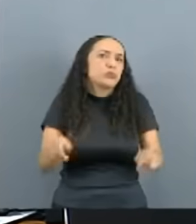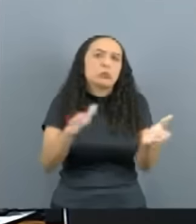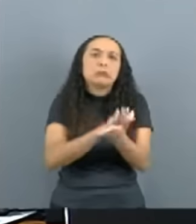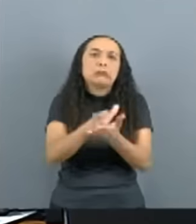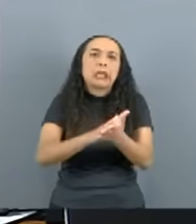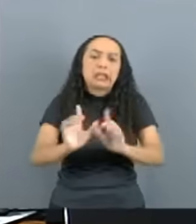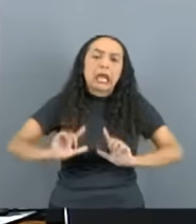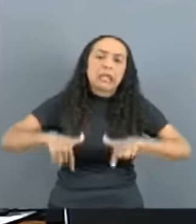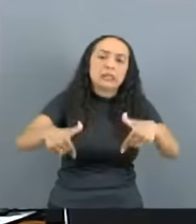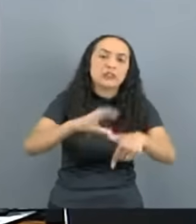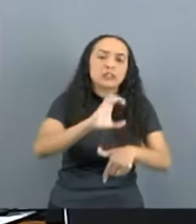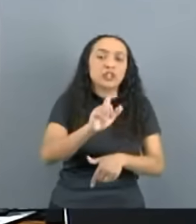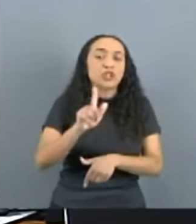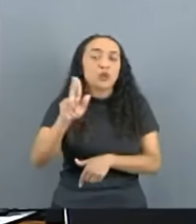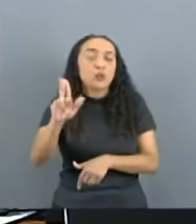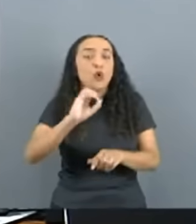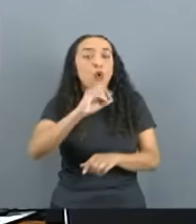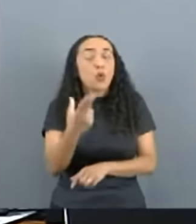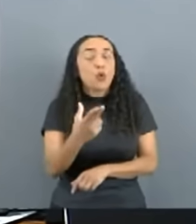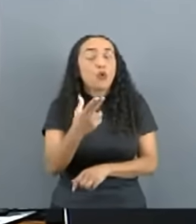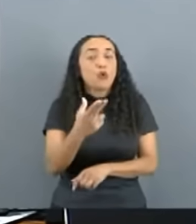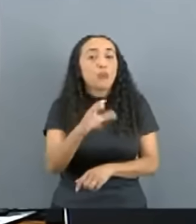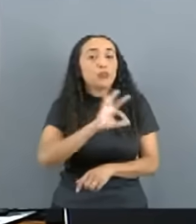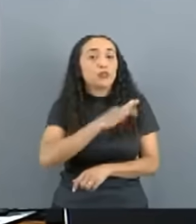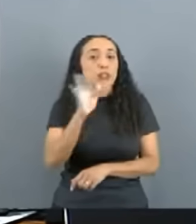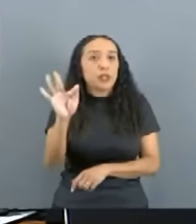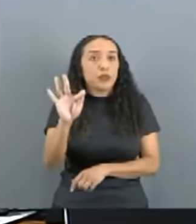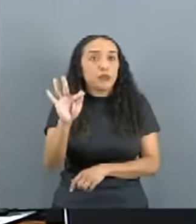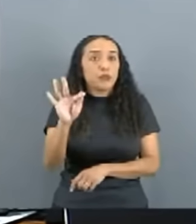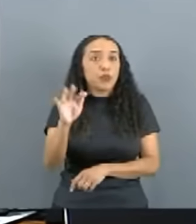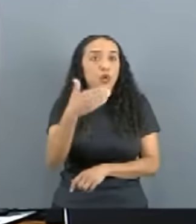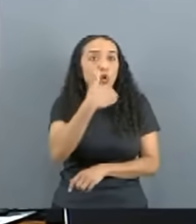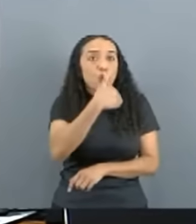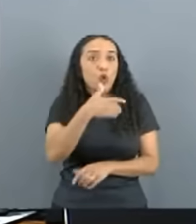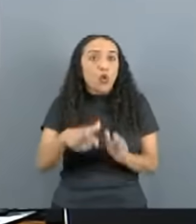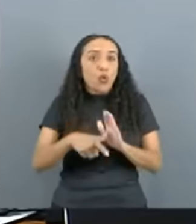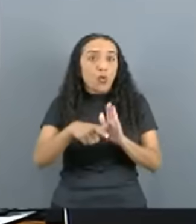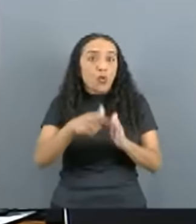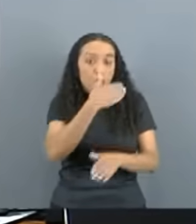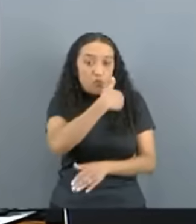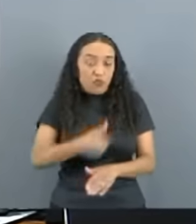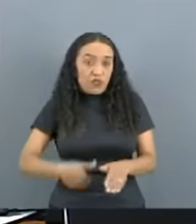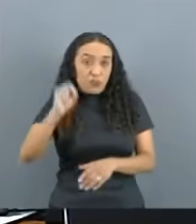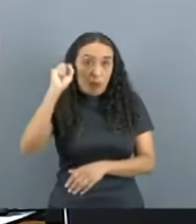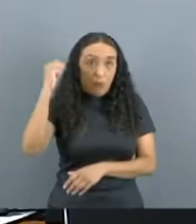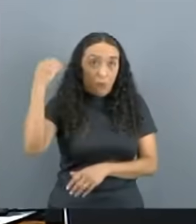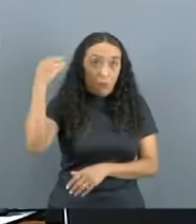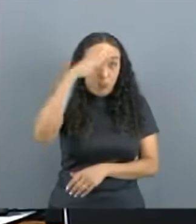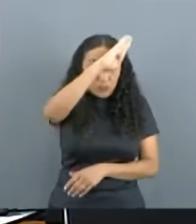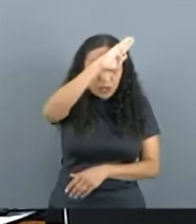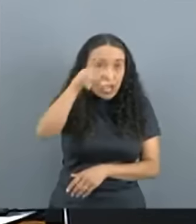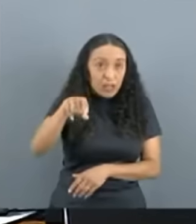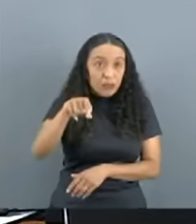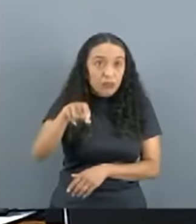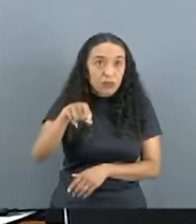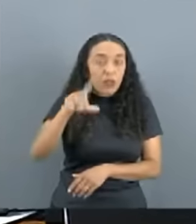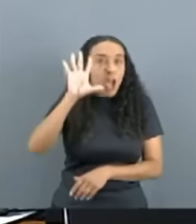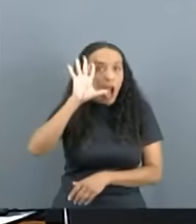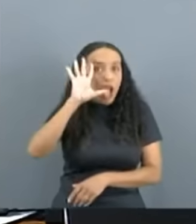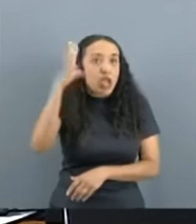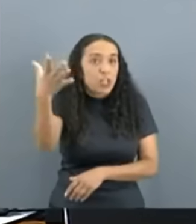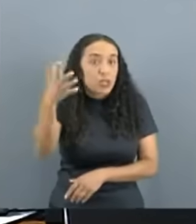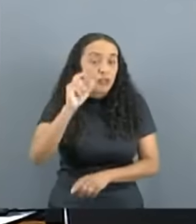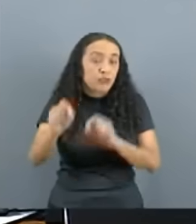da CGU da Polícia Federal. O governo anterior, o governo Bolsonaro, tomou a